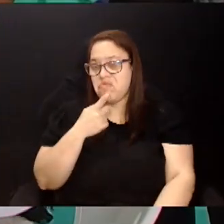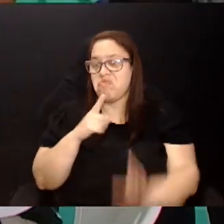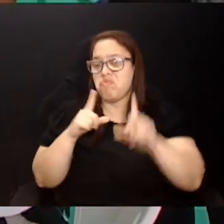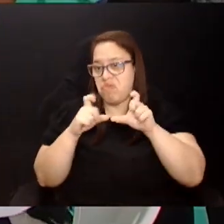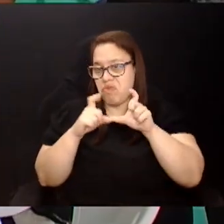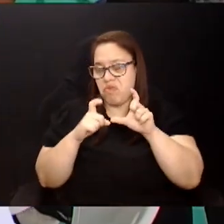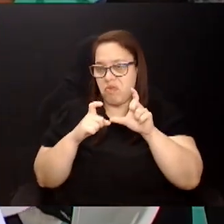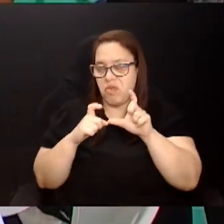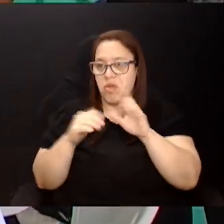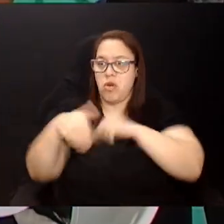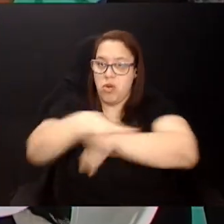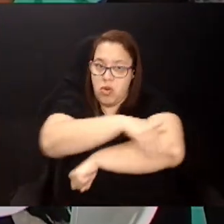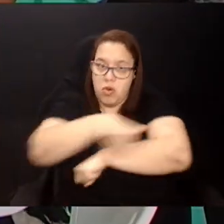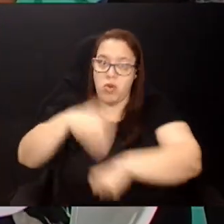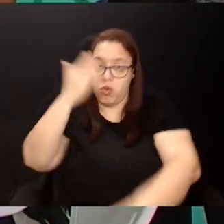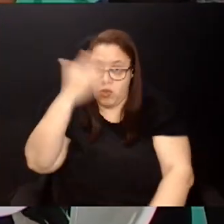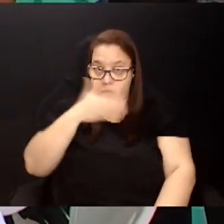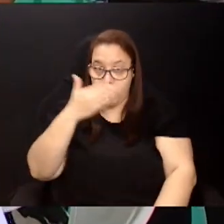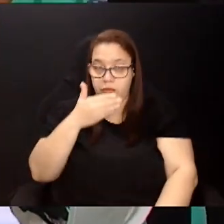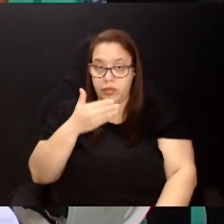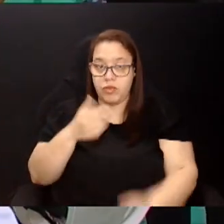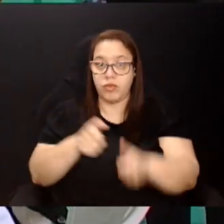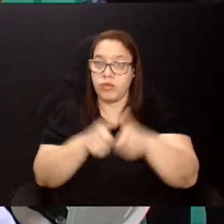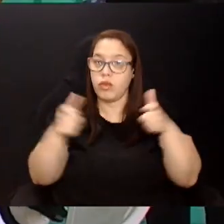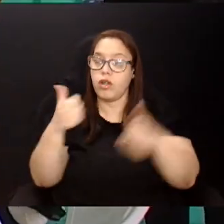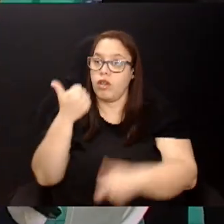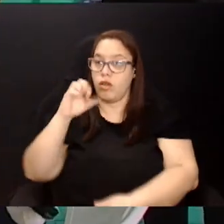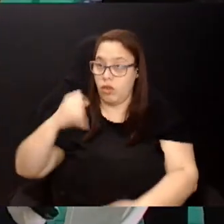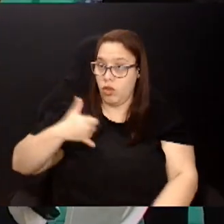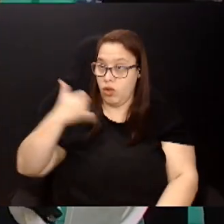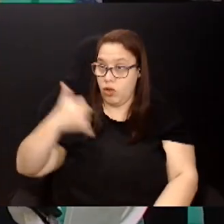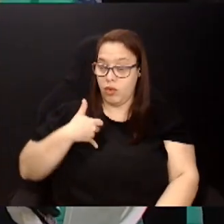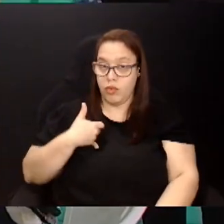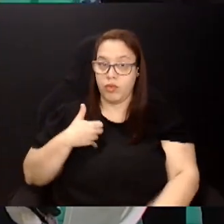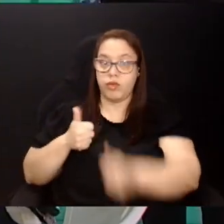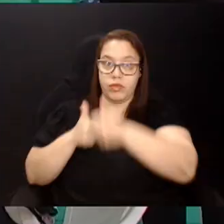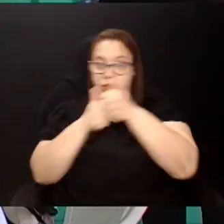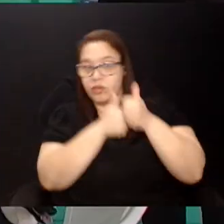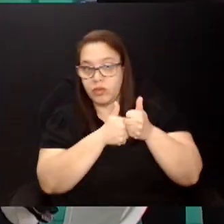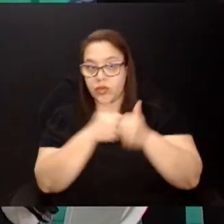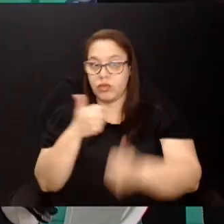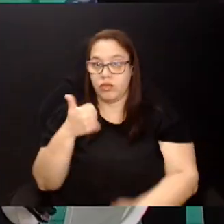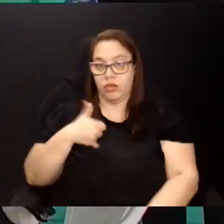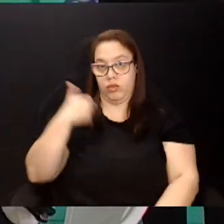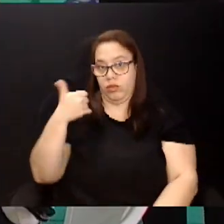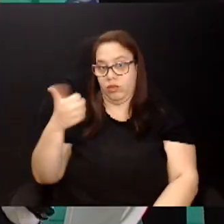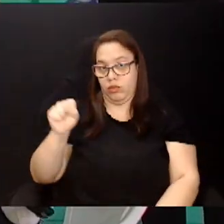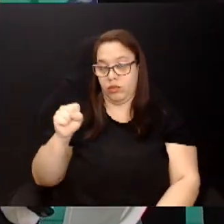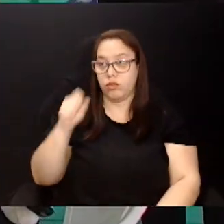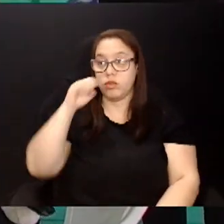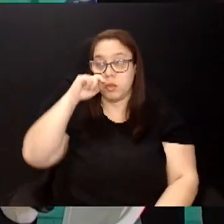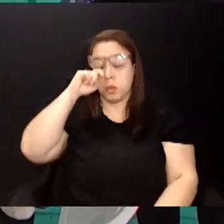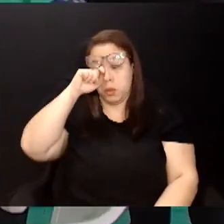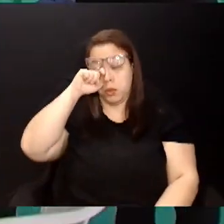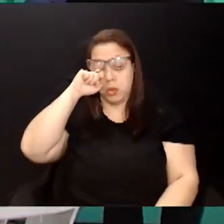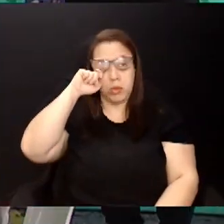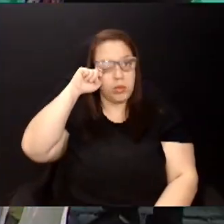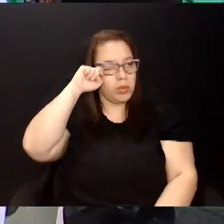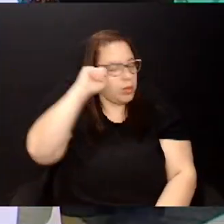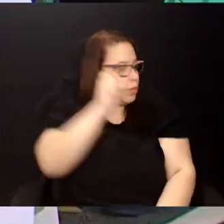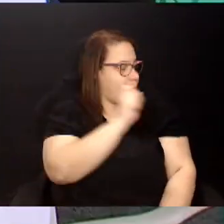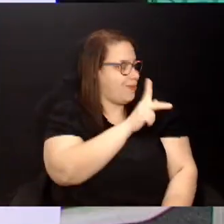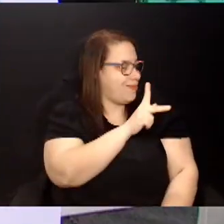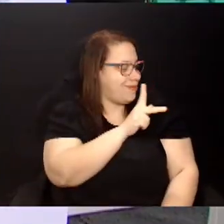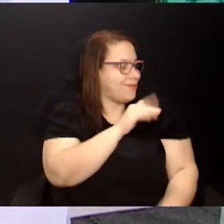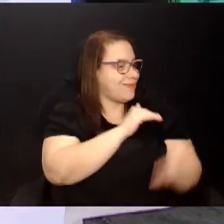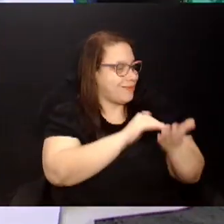de endereço e ser maior de 18 anos ou estar acompanhado com um maior de 18 anos. Tá certo, então,